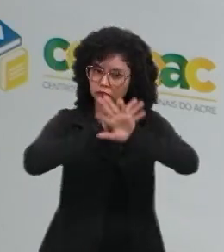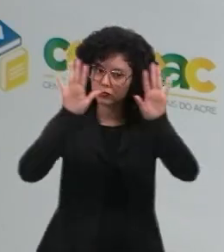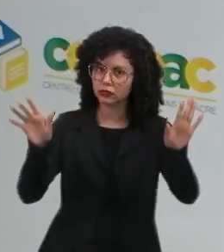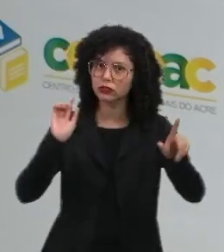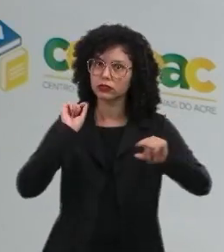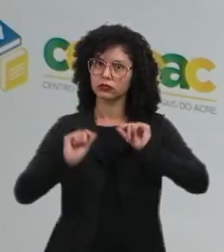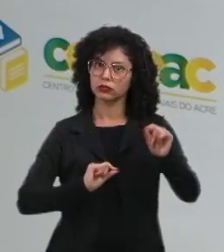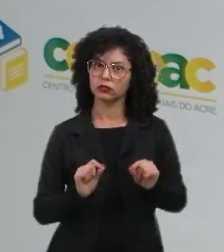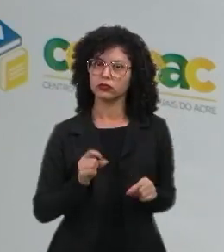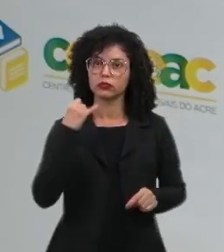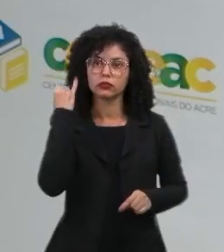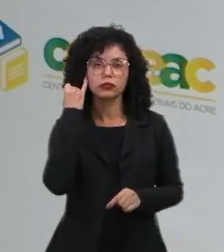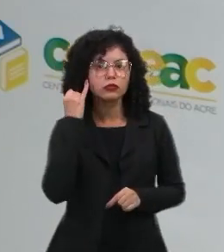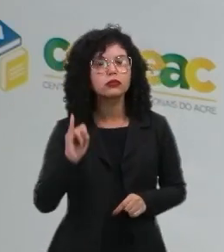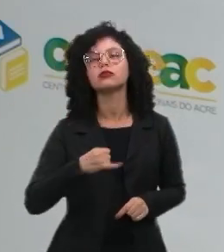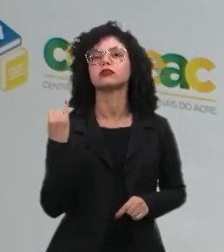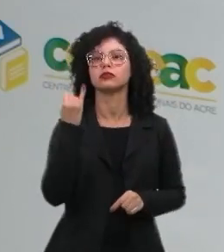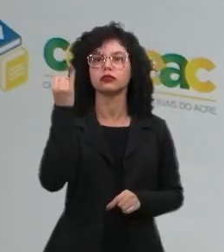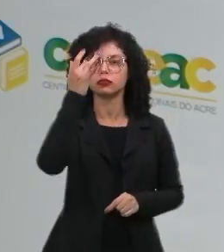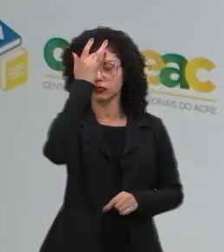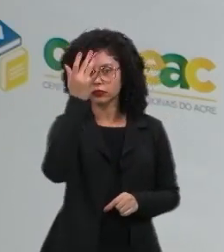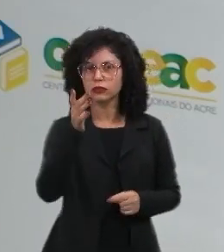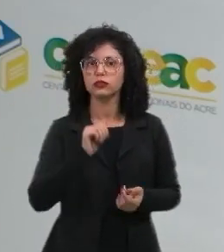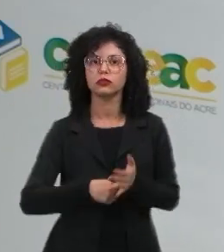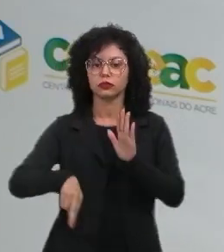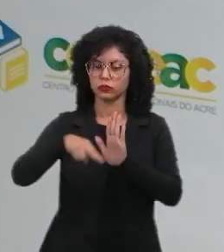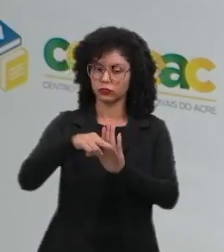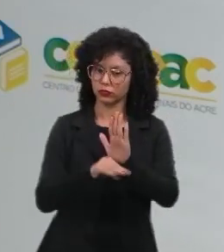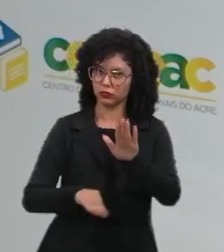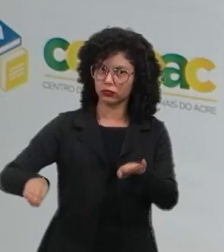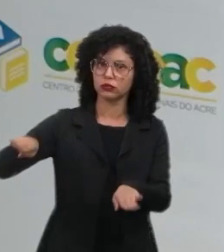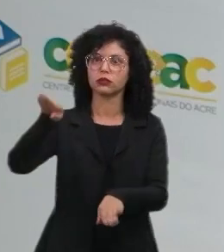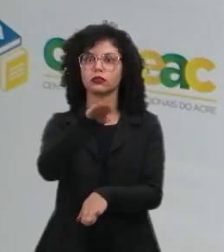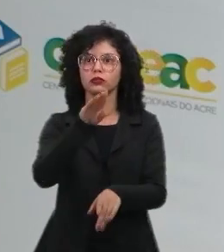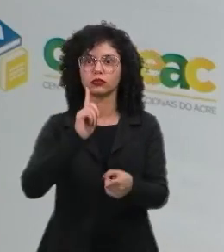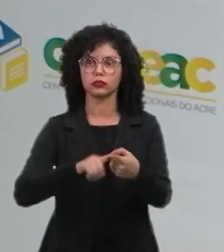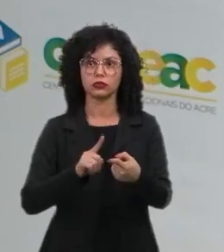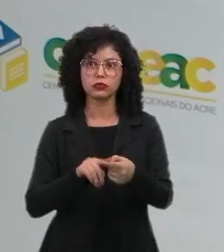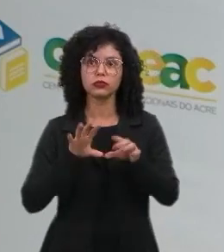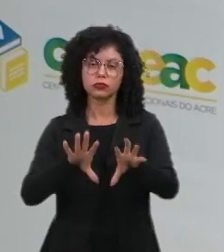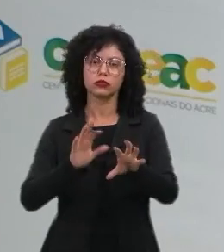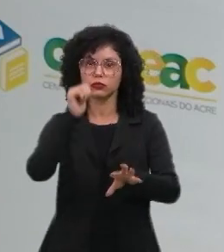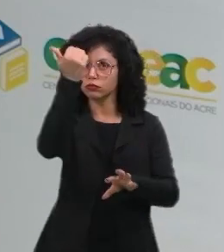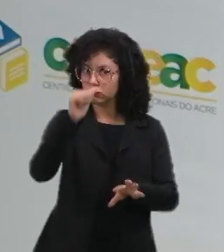a ideia, é importante acertar as fáceis para que sua nota suba, porque é assim que o Enem te